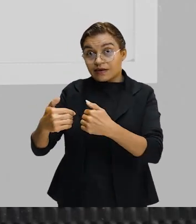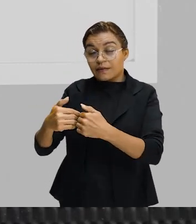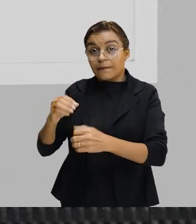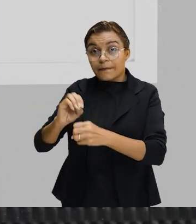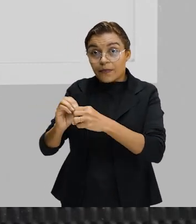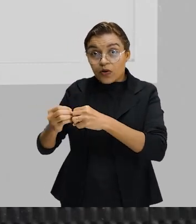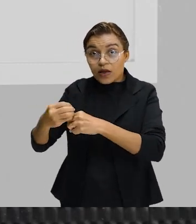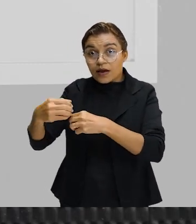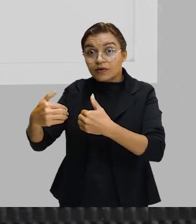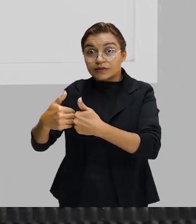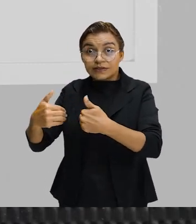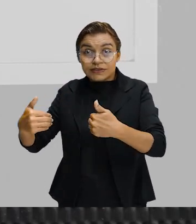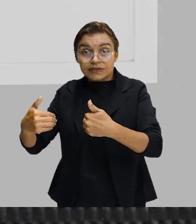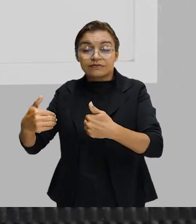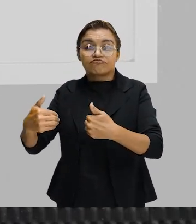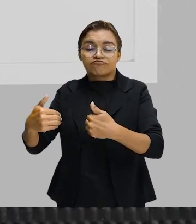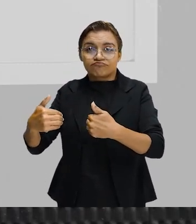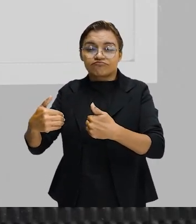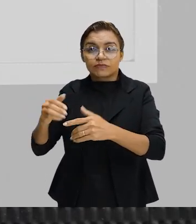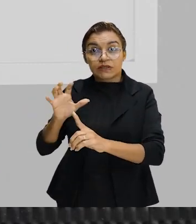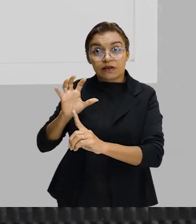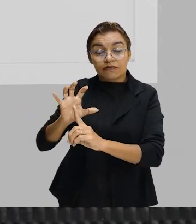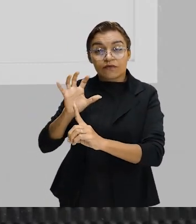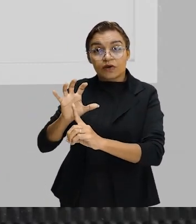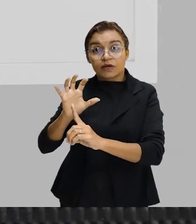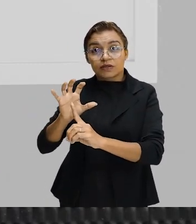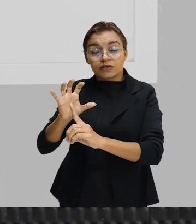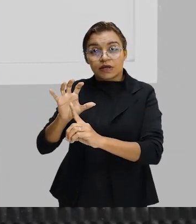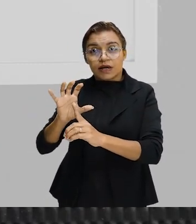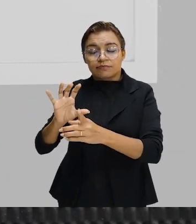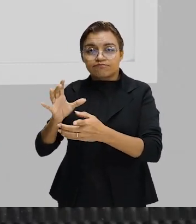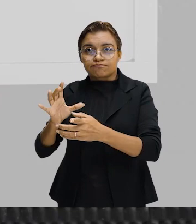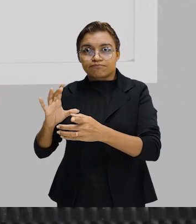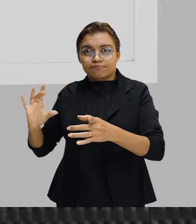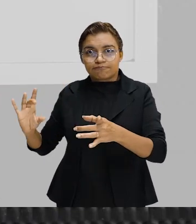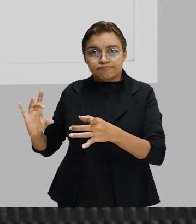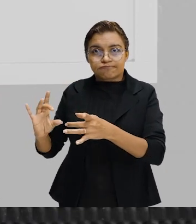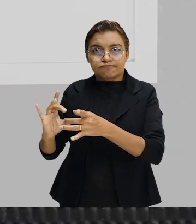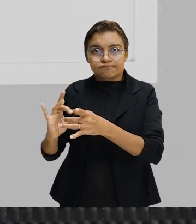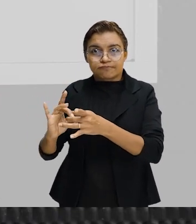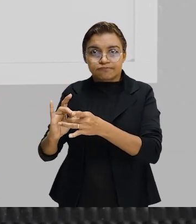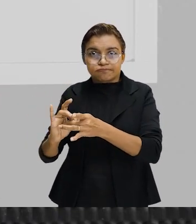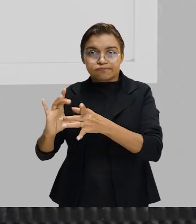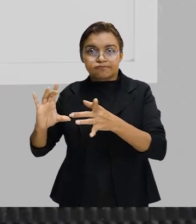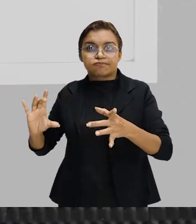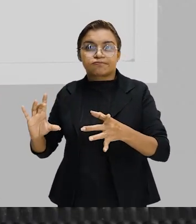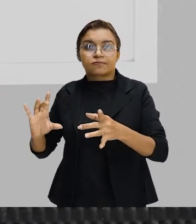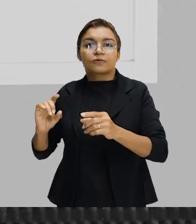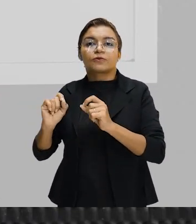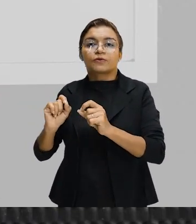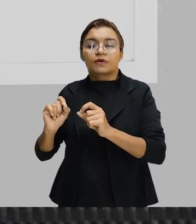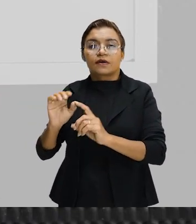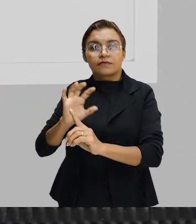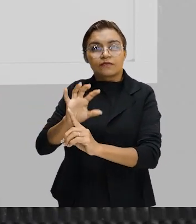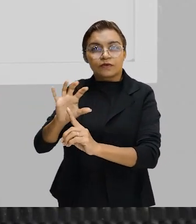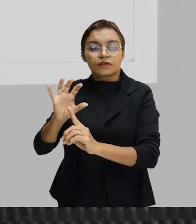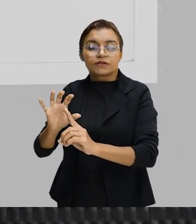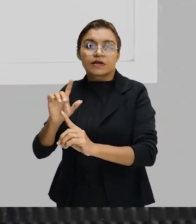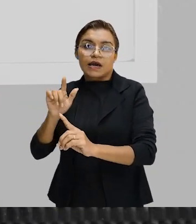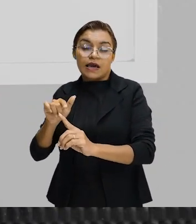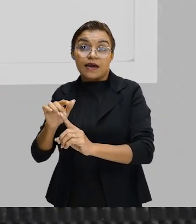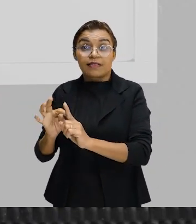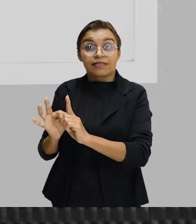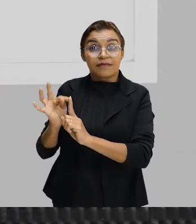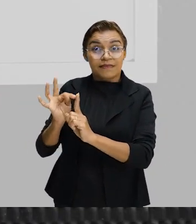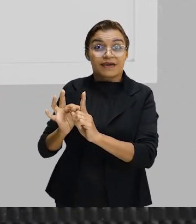tá certo? E o que vai fazer com que essas ligações dessas moléculas se enfraqueçam vai ser alguns fatores como a